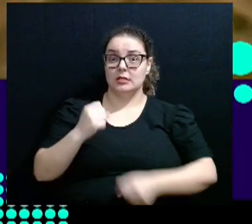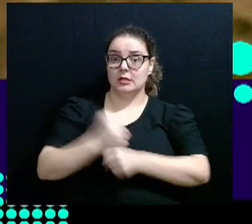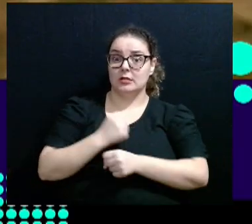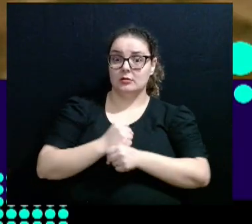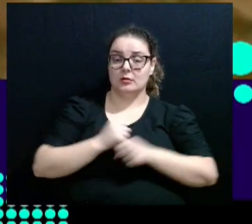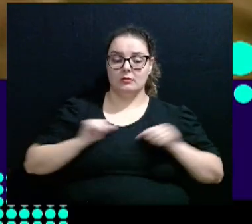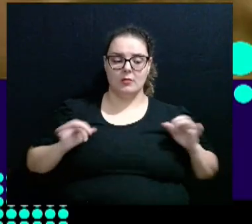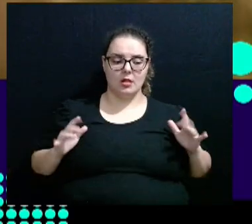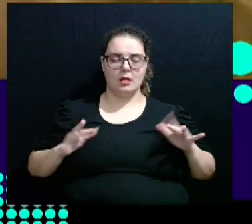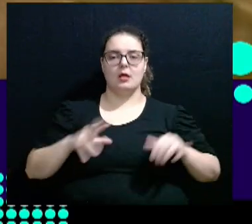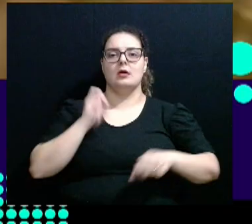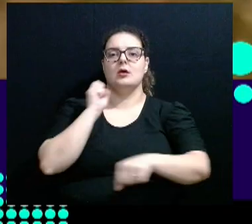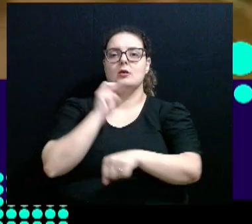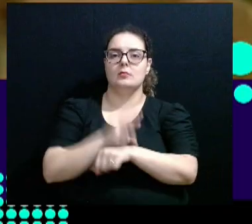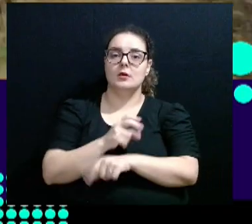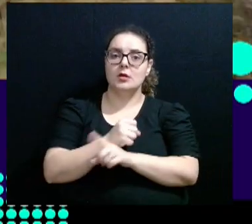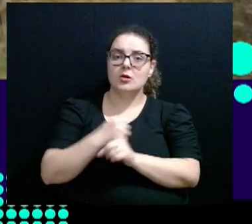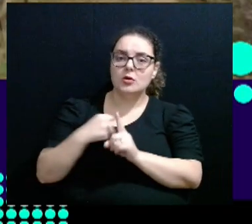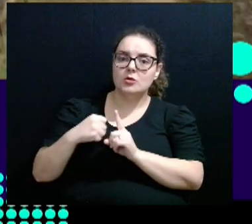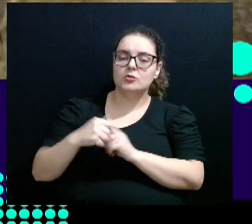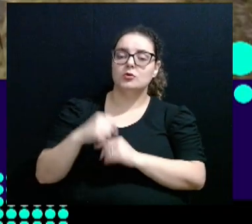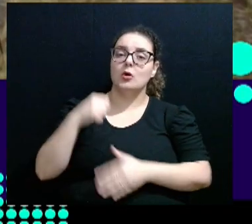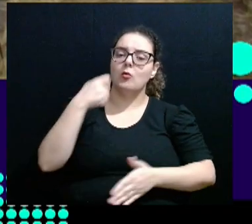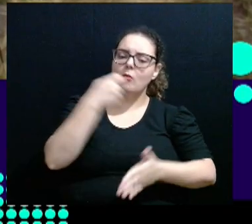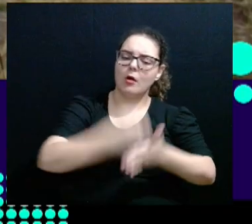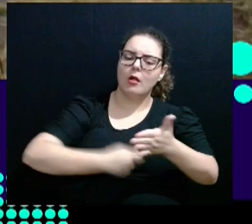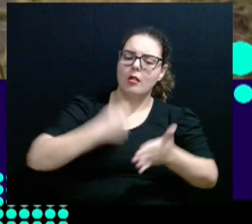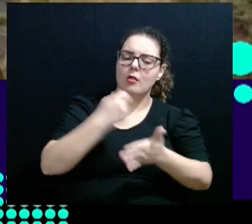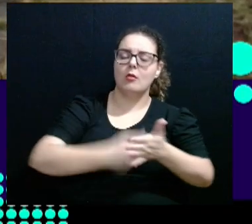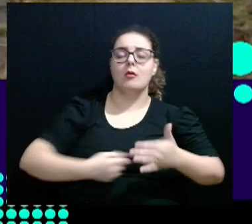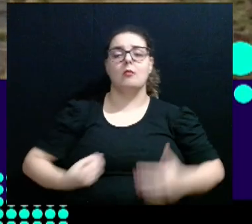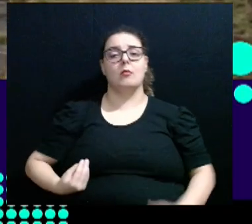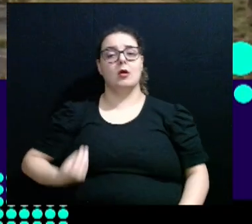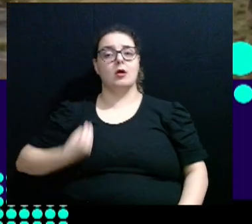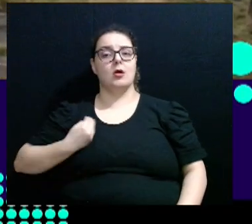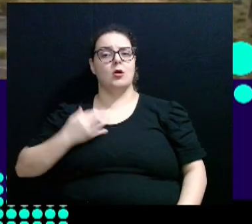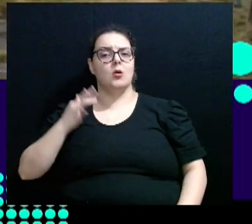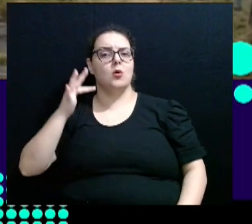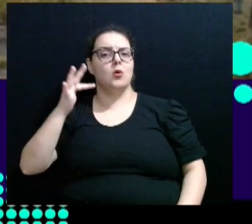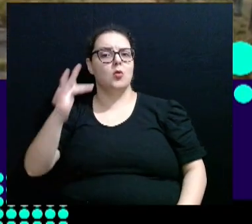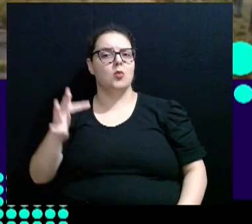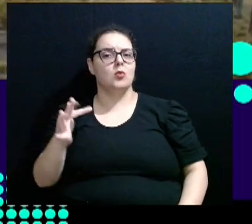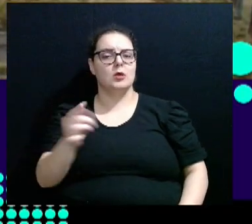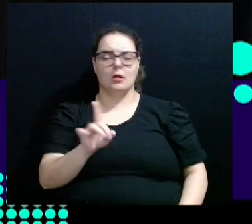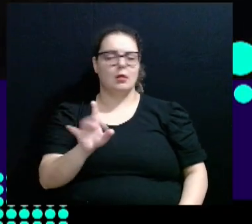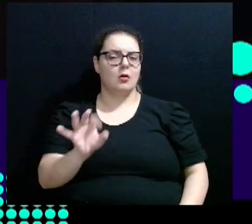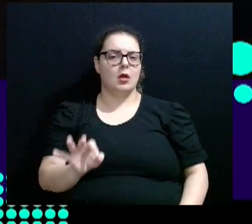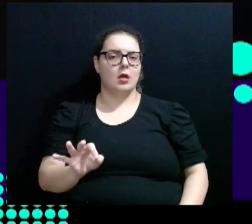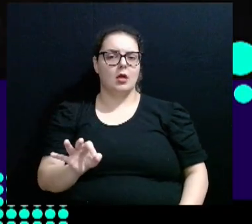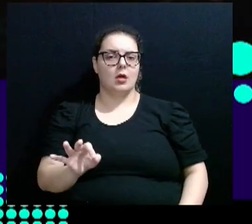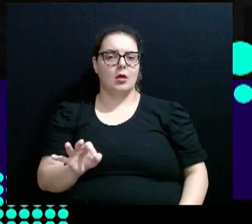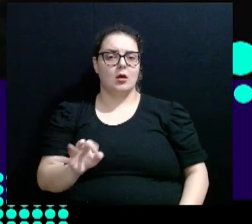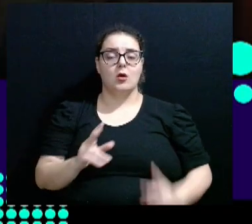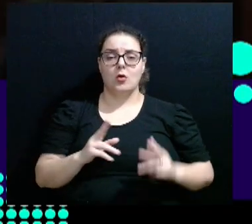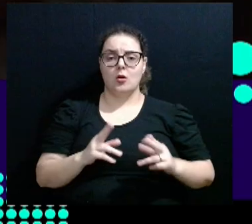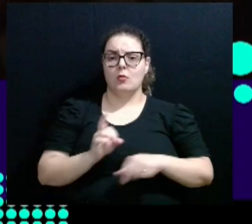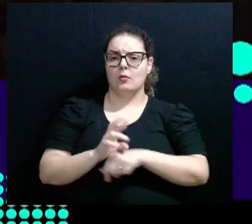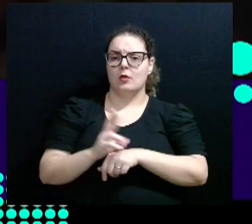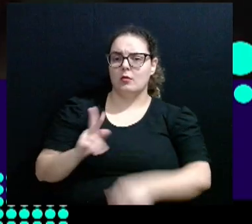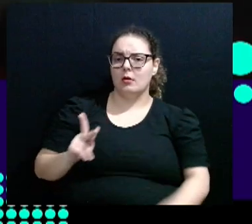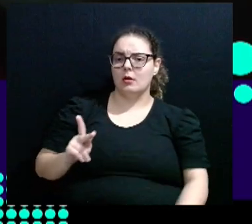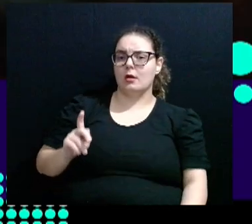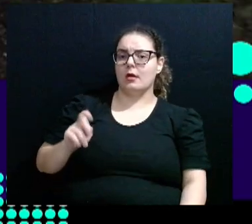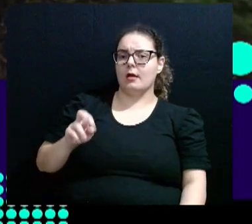a sociedade luta para sobreviver em um futuro incerto. Enquanto o Dr. Kelson tenta